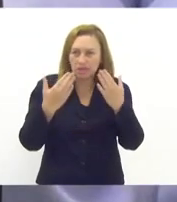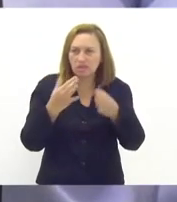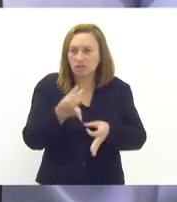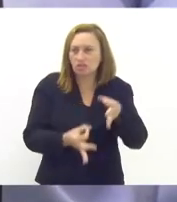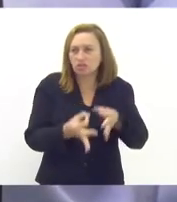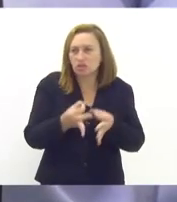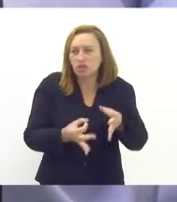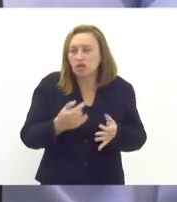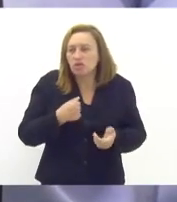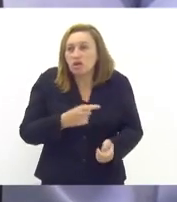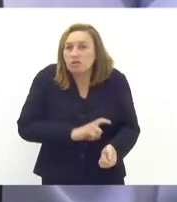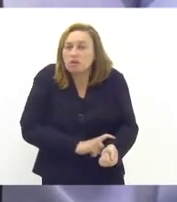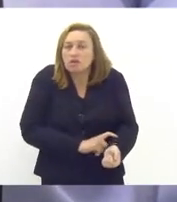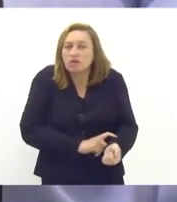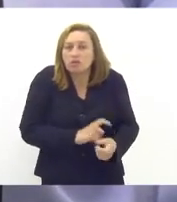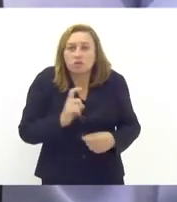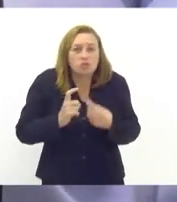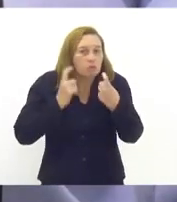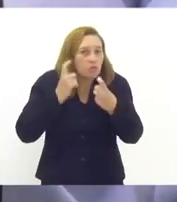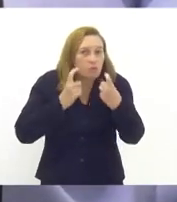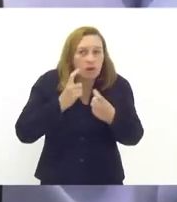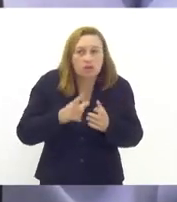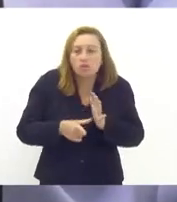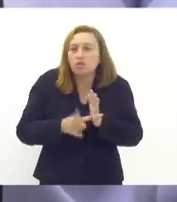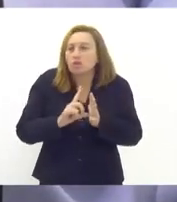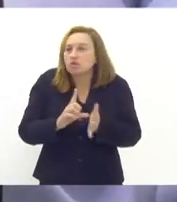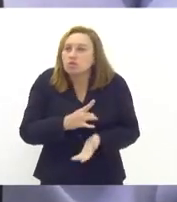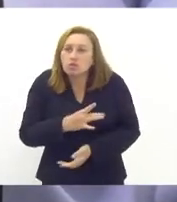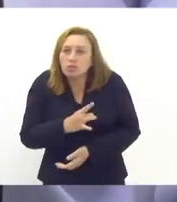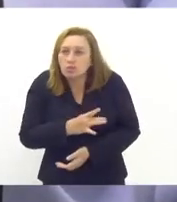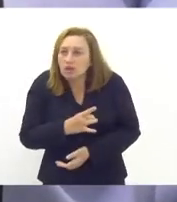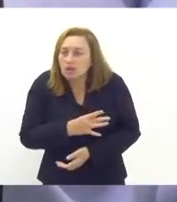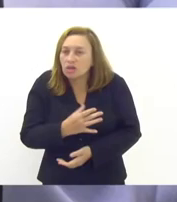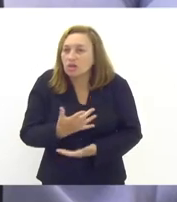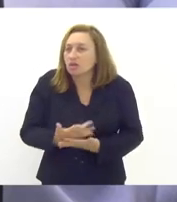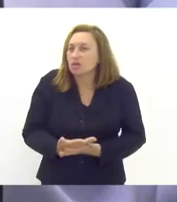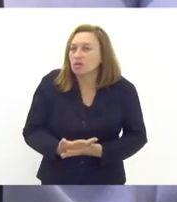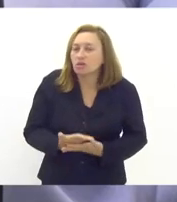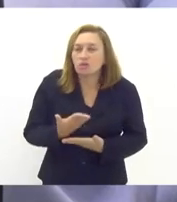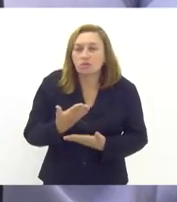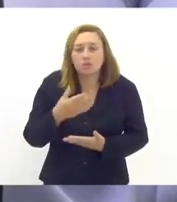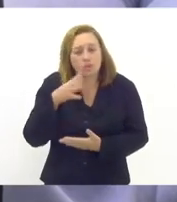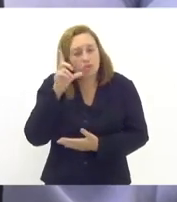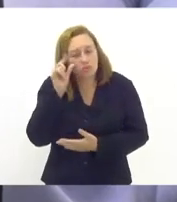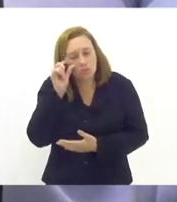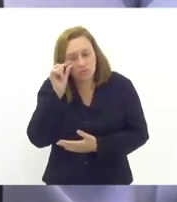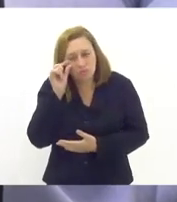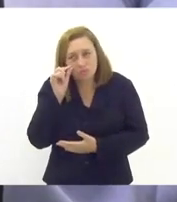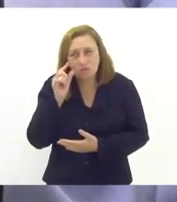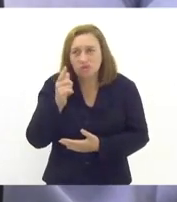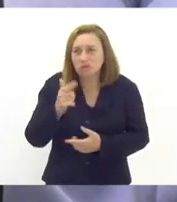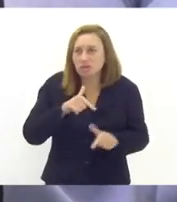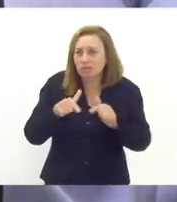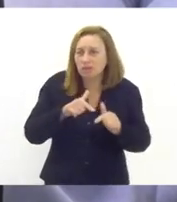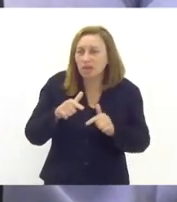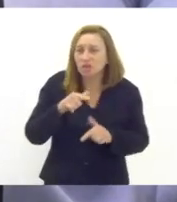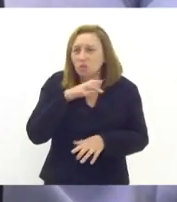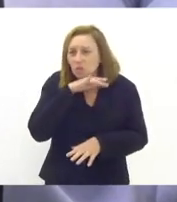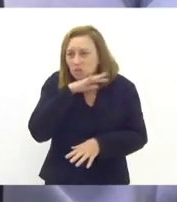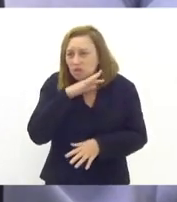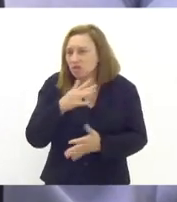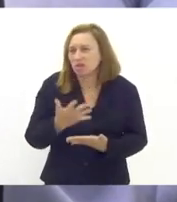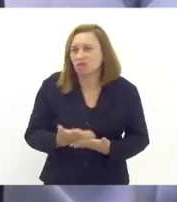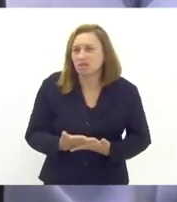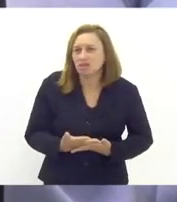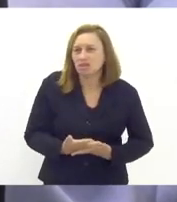aquele desespero que eu senti antes, aquele medo, sabe? Mais uma vez me alimentando mal, dormindo mal, trabalhando mal. É muito